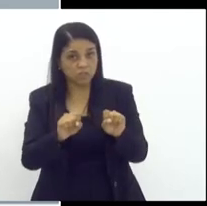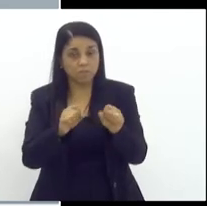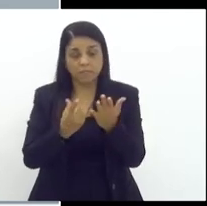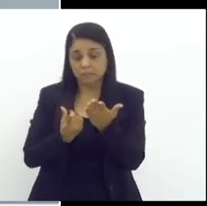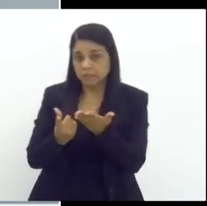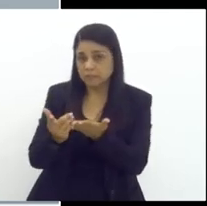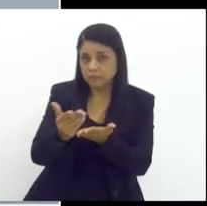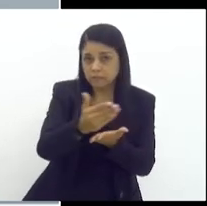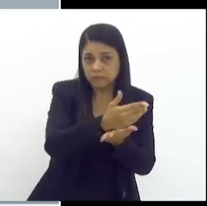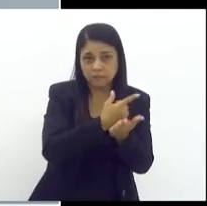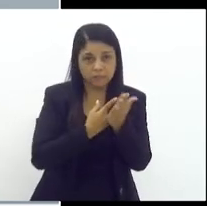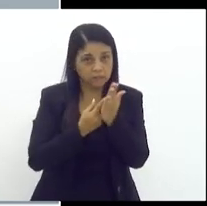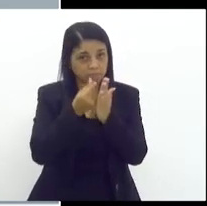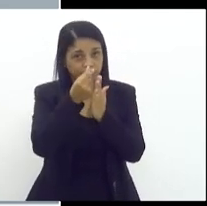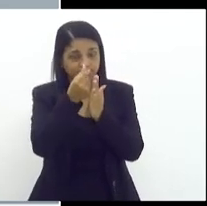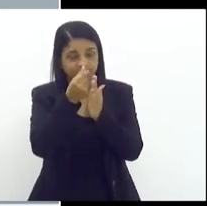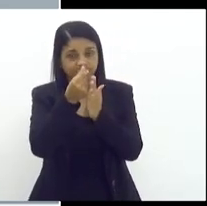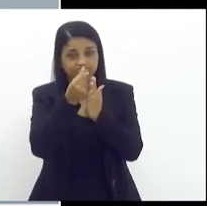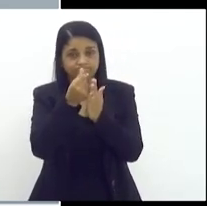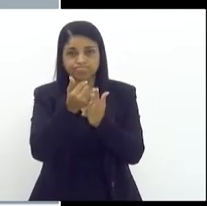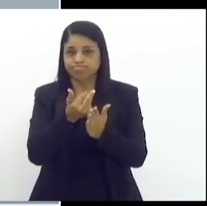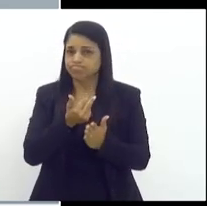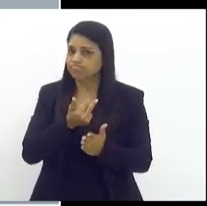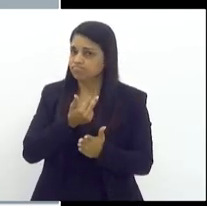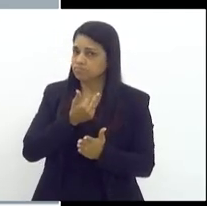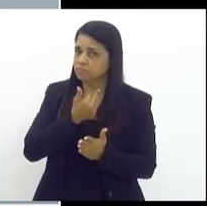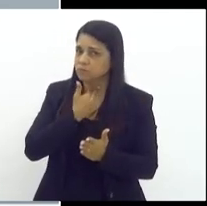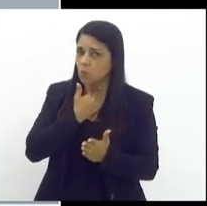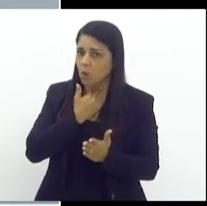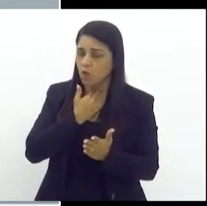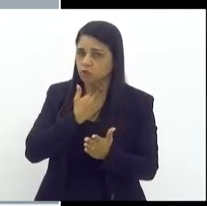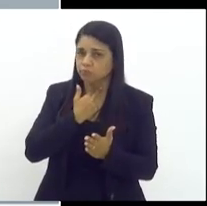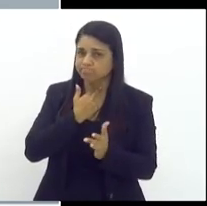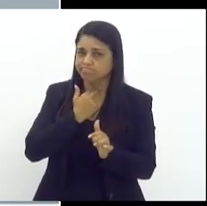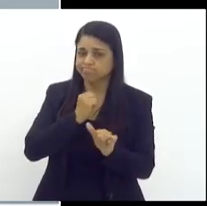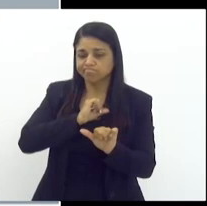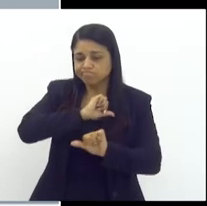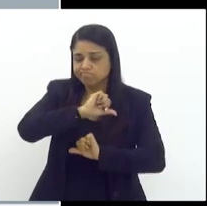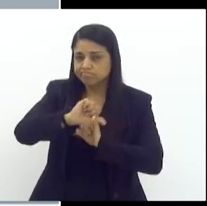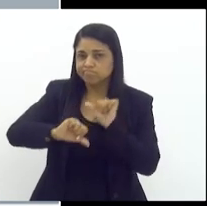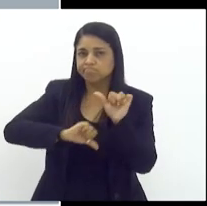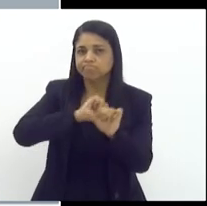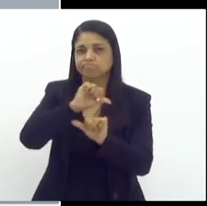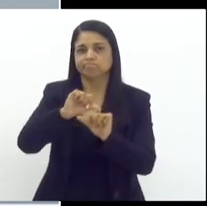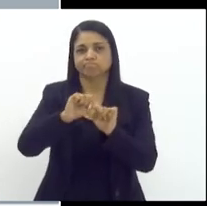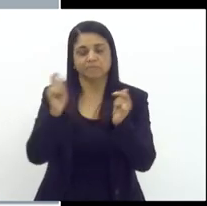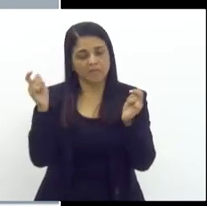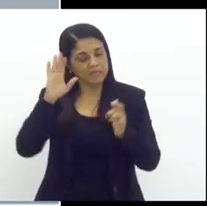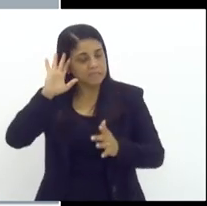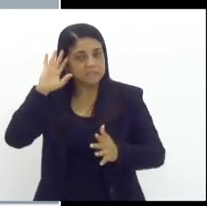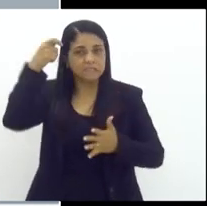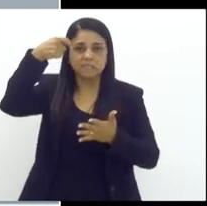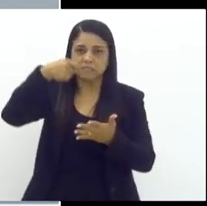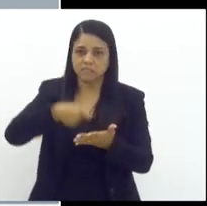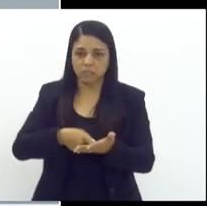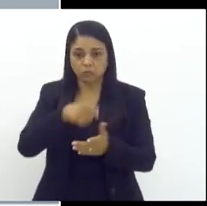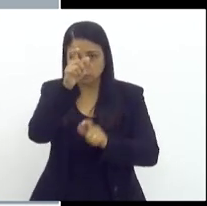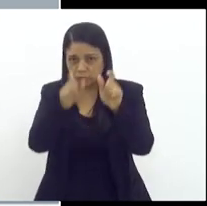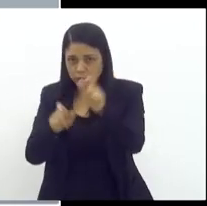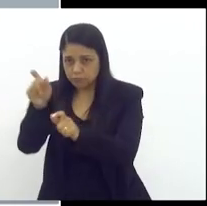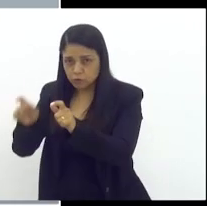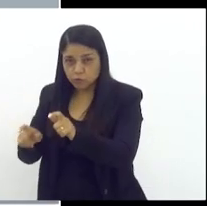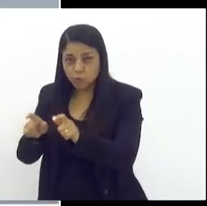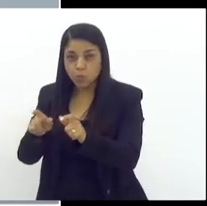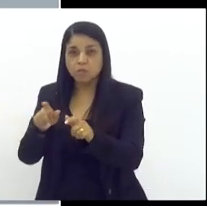deve distorcer as decisões econômicas dos indivíduos ou empresas que quer dizer com